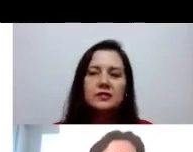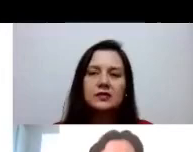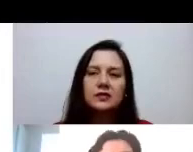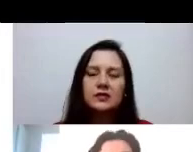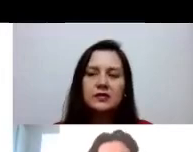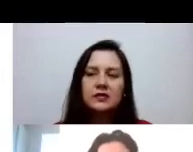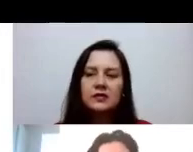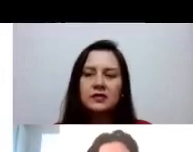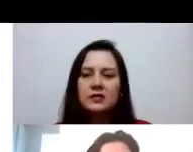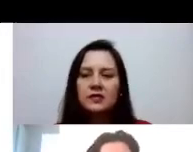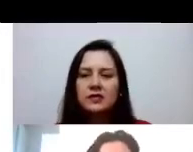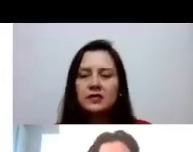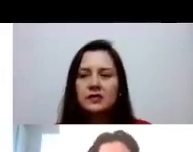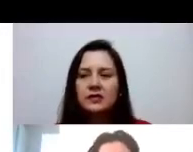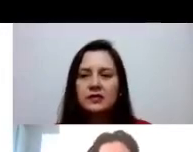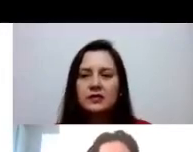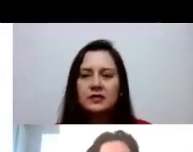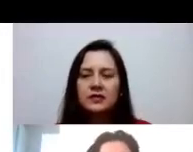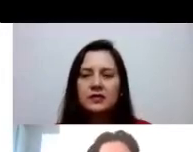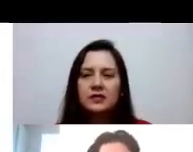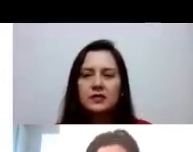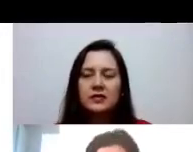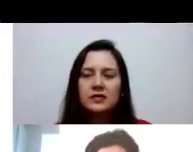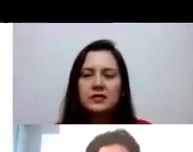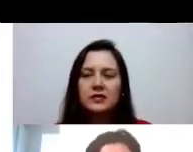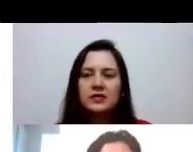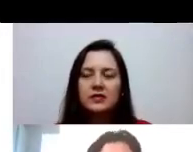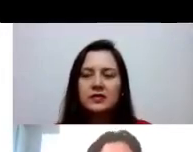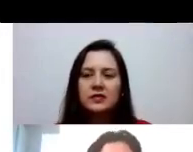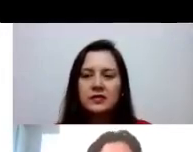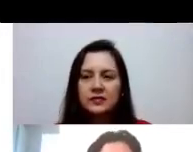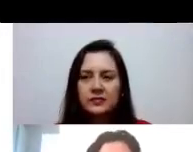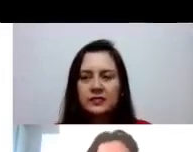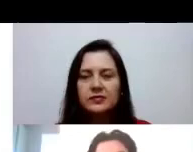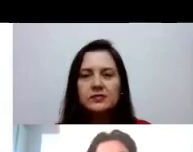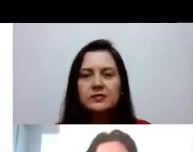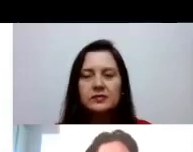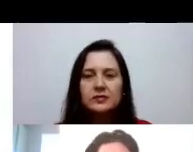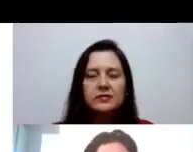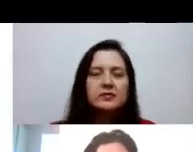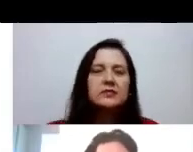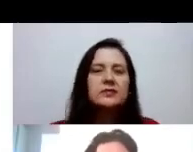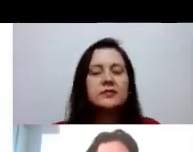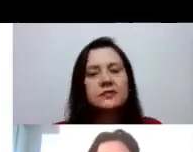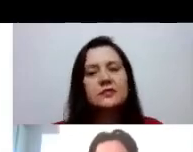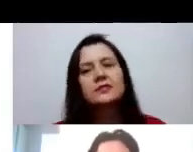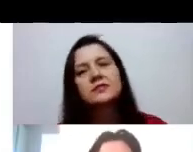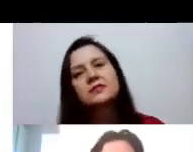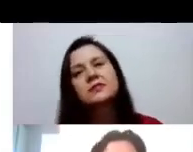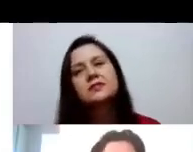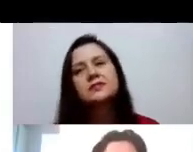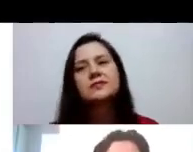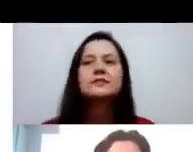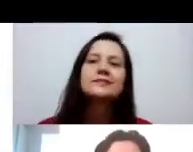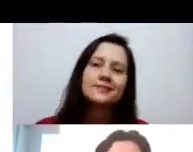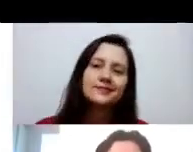exemplo, eu não posso fazer, eu, Secretaria de Obras, faço uma reforma, faço uma reestruturação de um bairro e deixo lá tudo